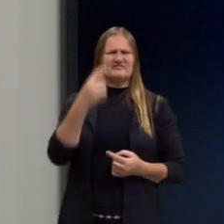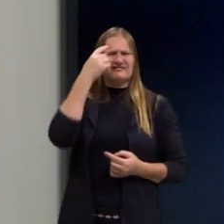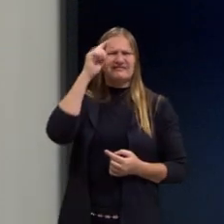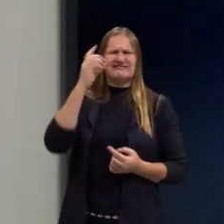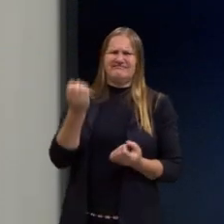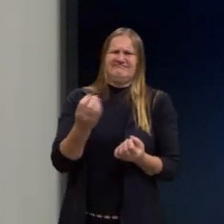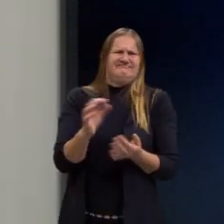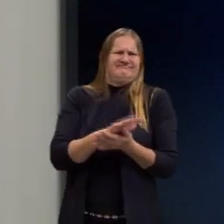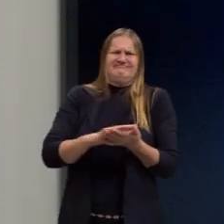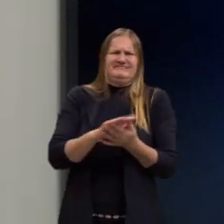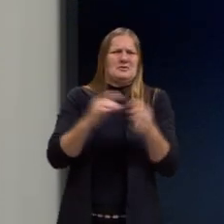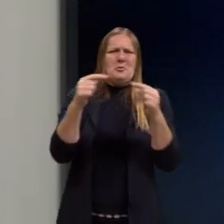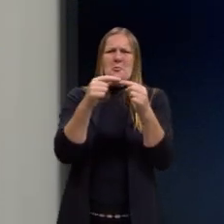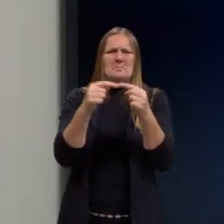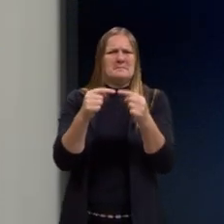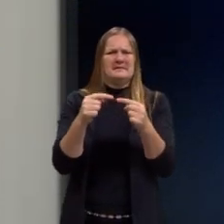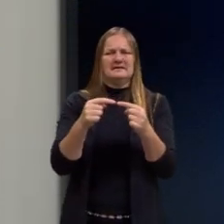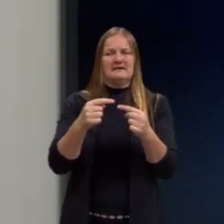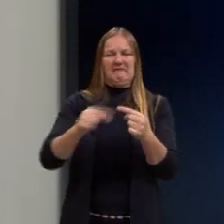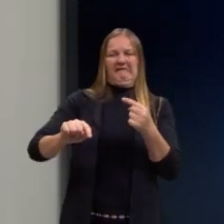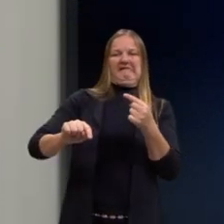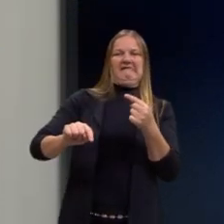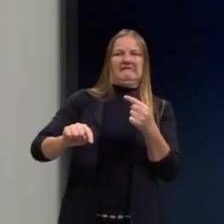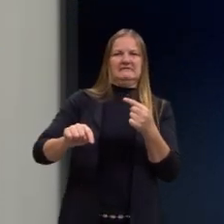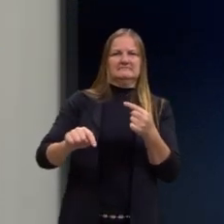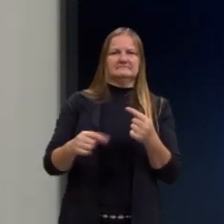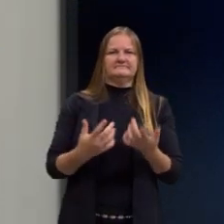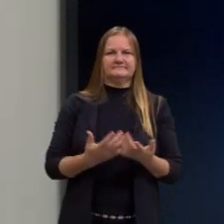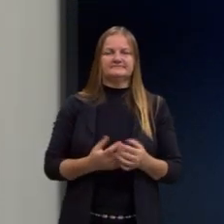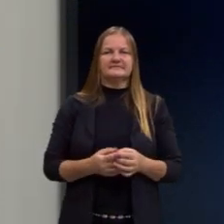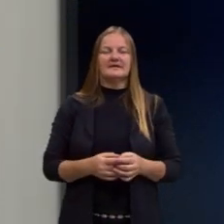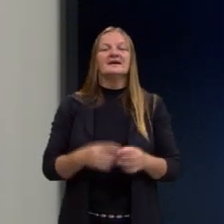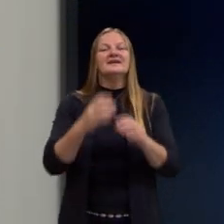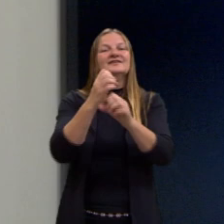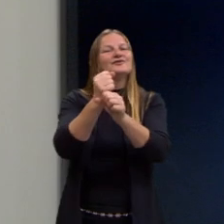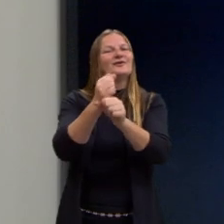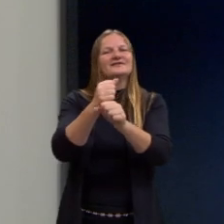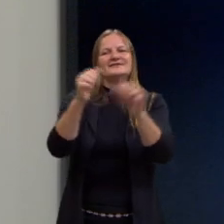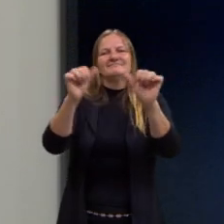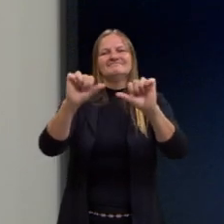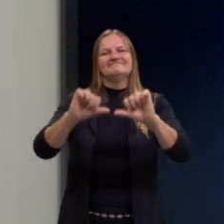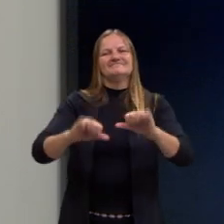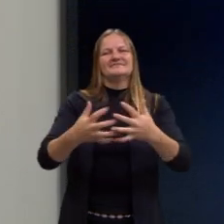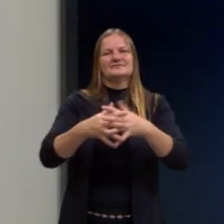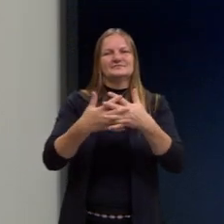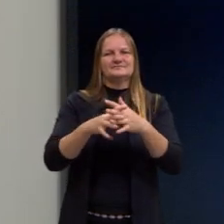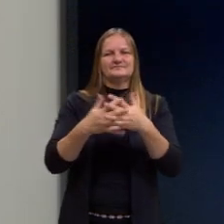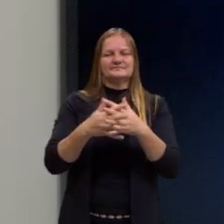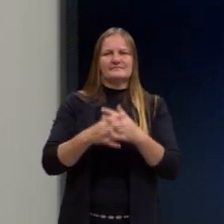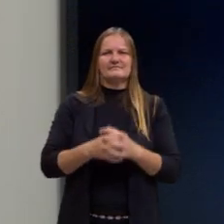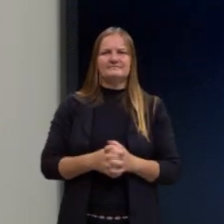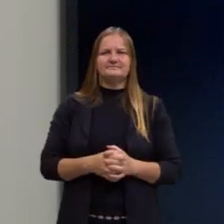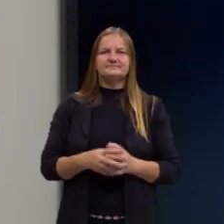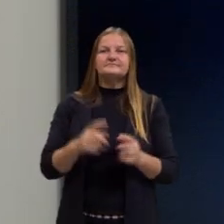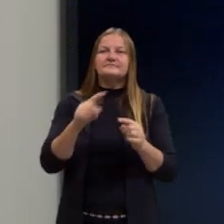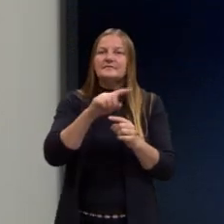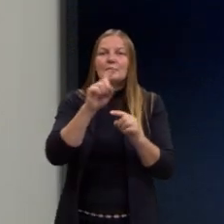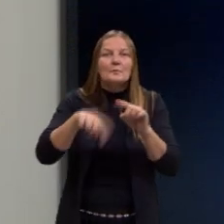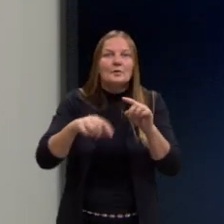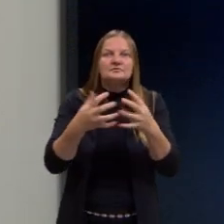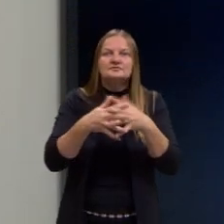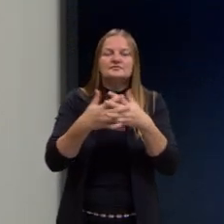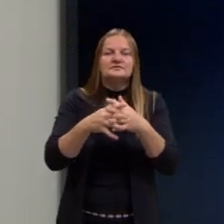ideias que vão só ficar lá com solta as como novas ideias e aí eu não posso confundir com o fato de que